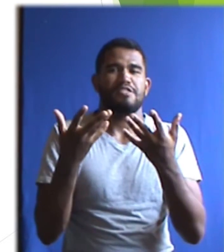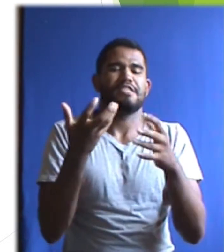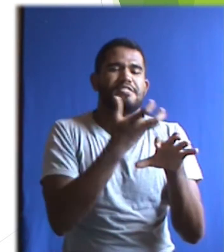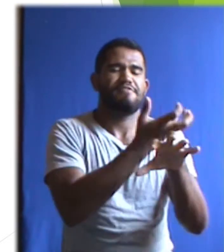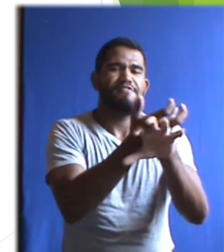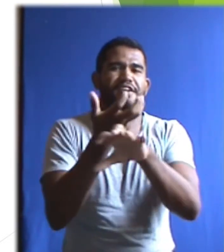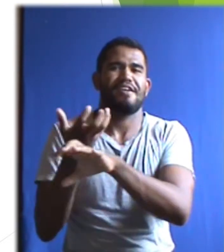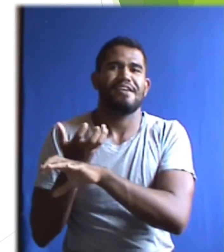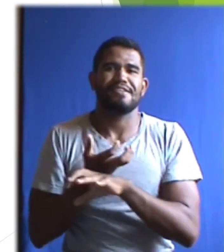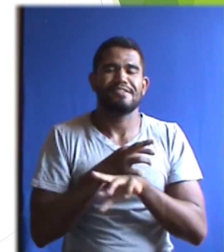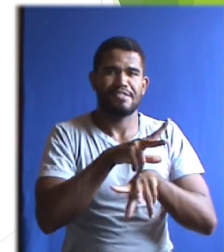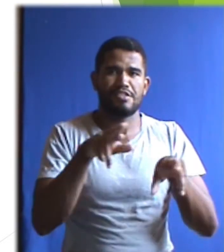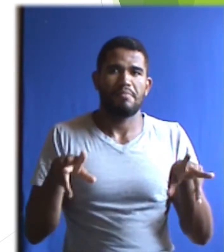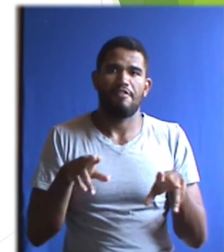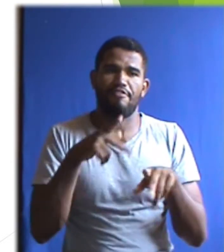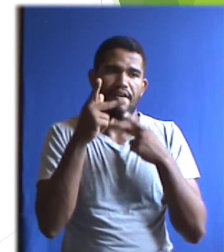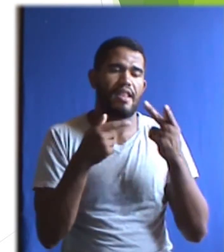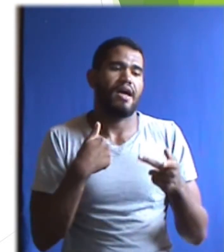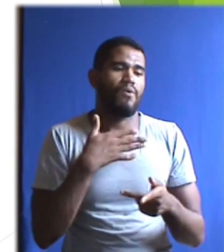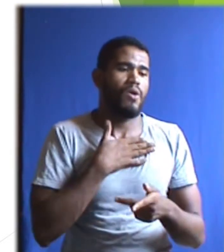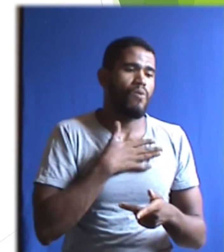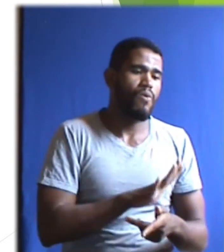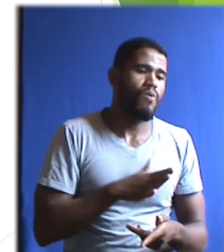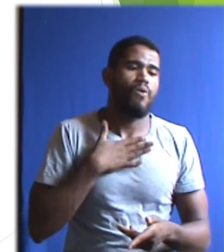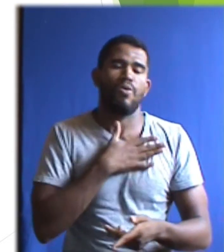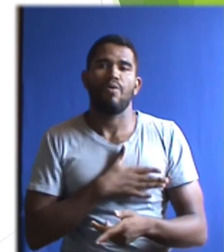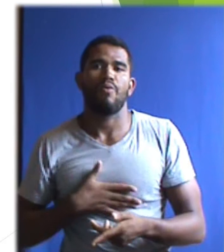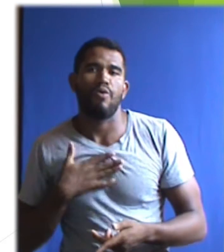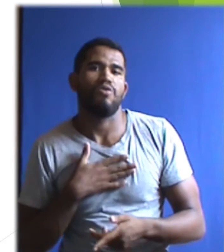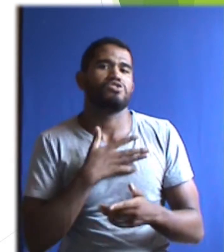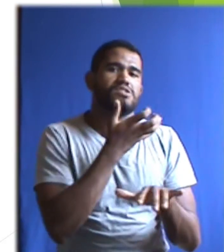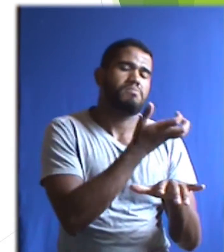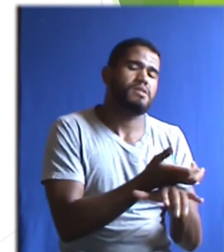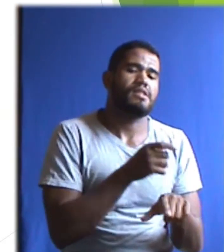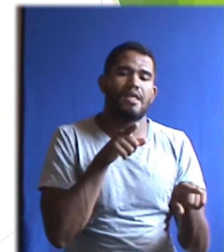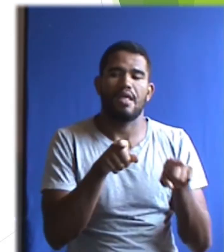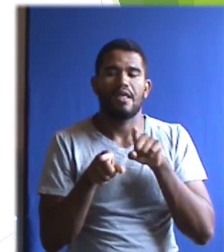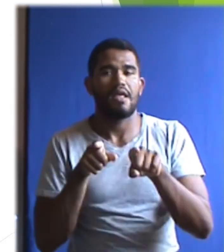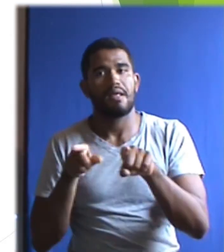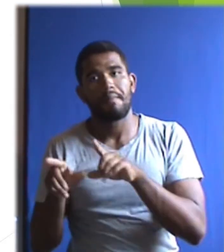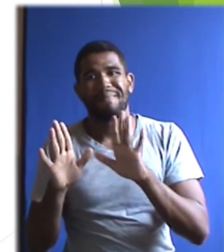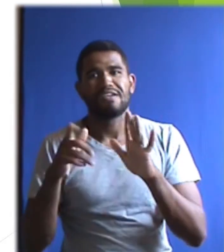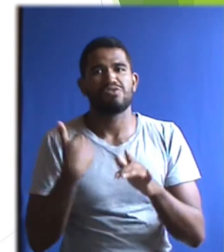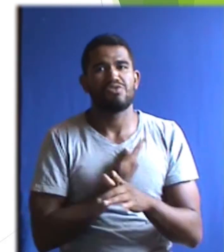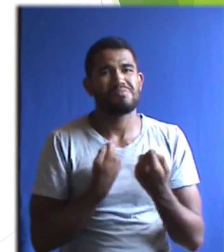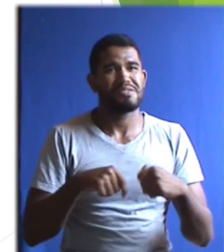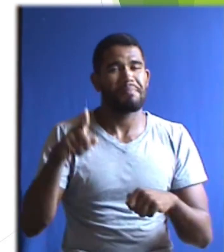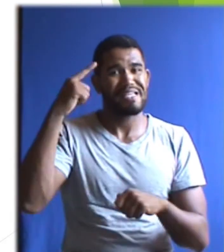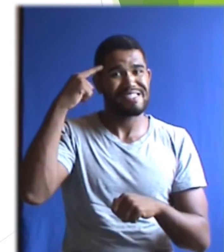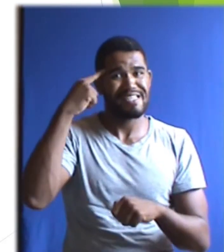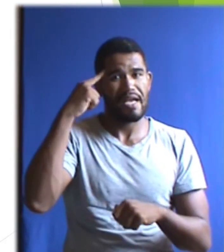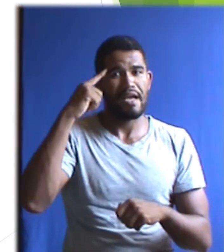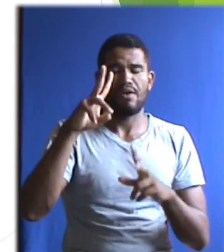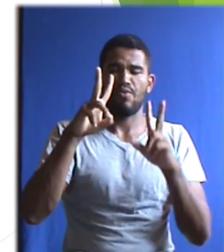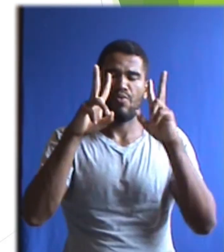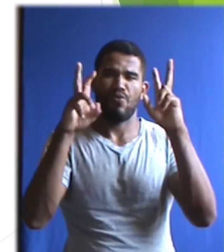professores multidisciplinares que gostam ou não de determinada disciplina. E a gente tem que refletir mais sobre o que é